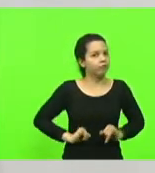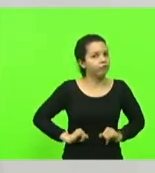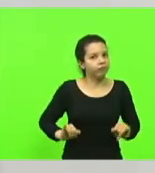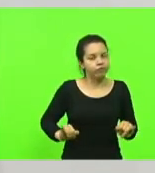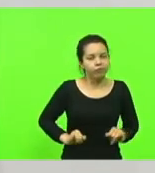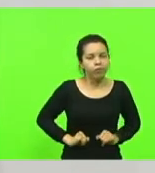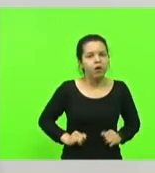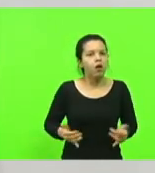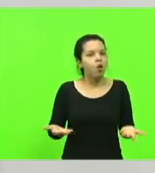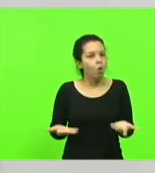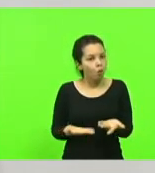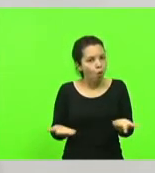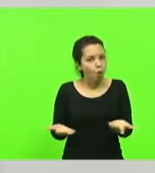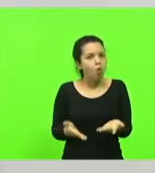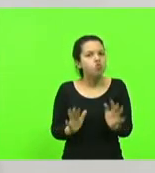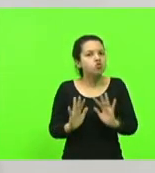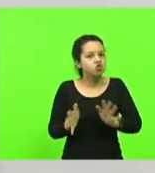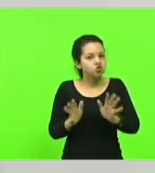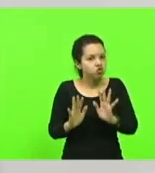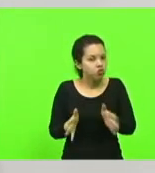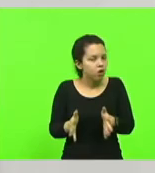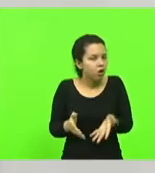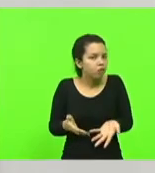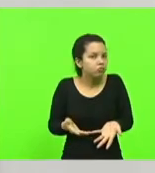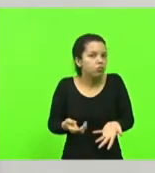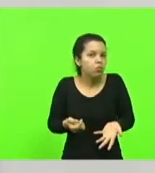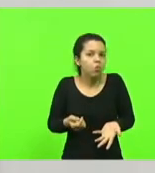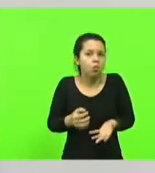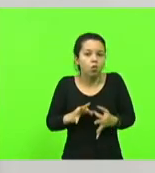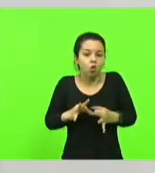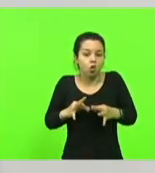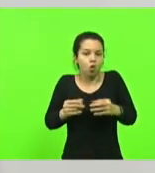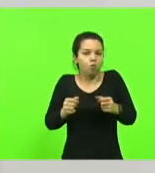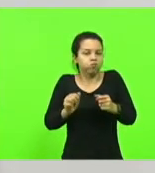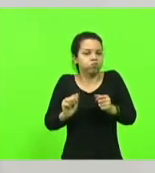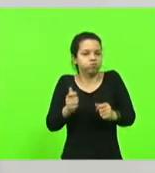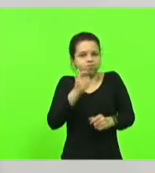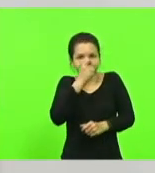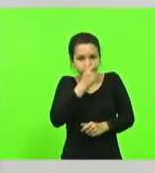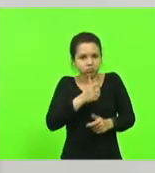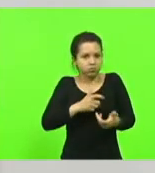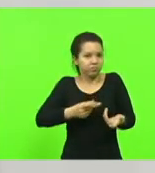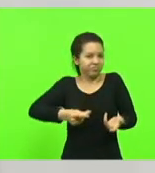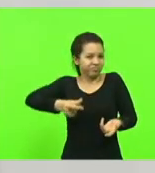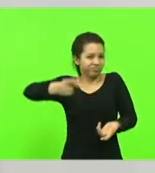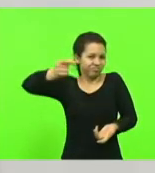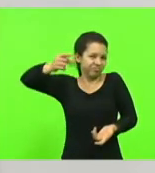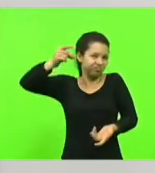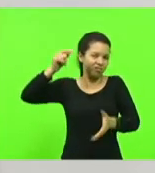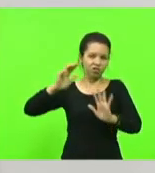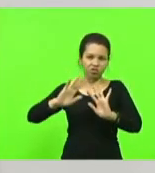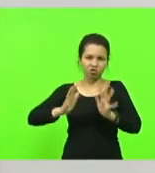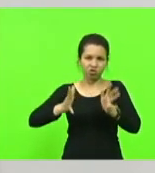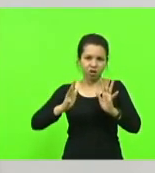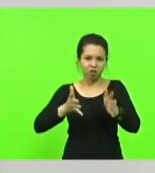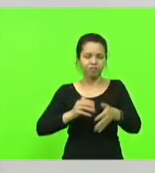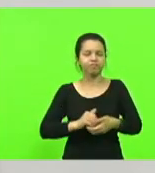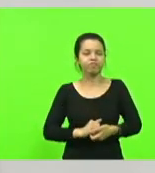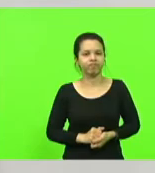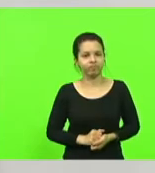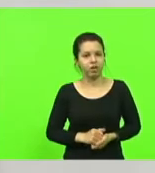já está totalmente afogada, ultrapassada já. Temos